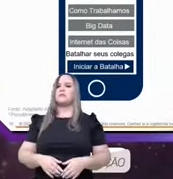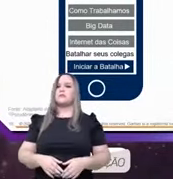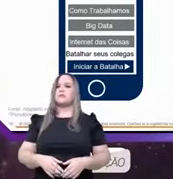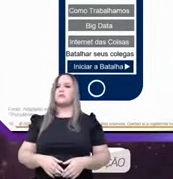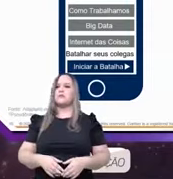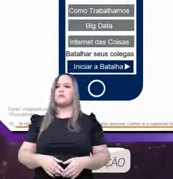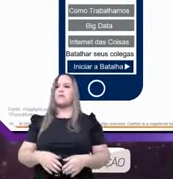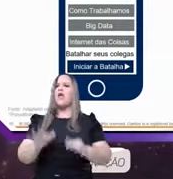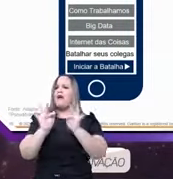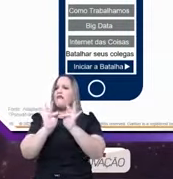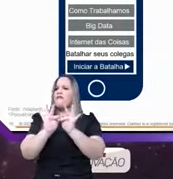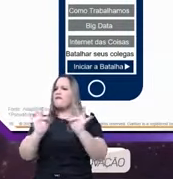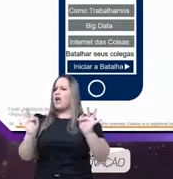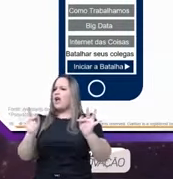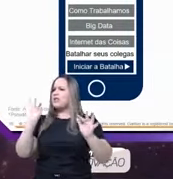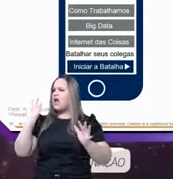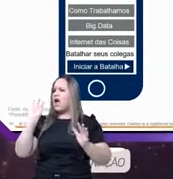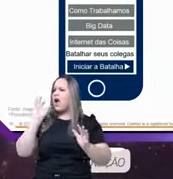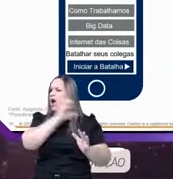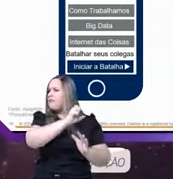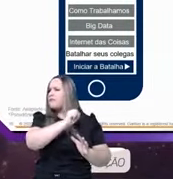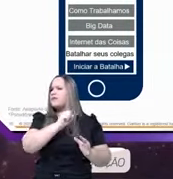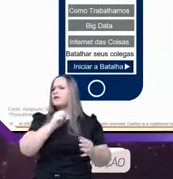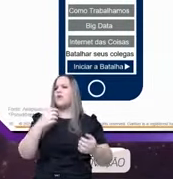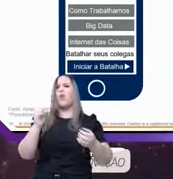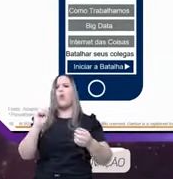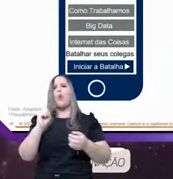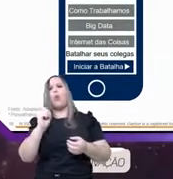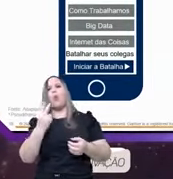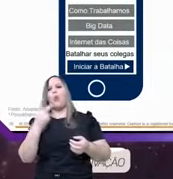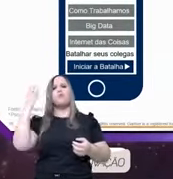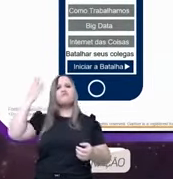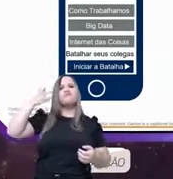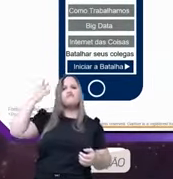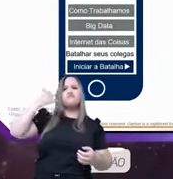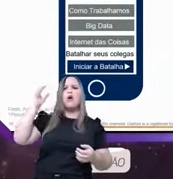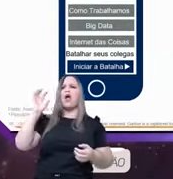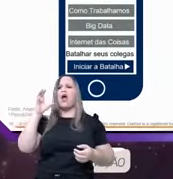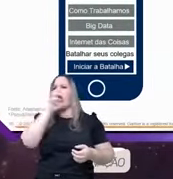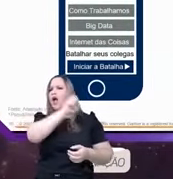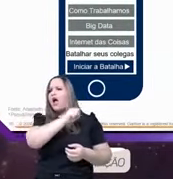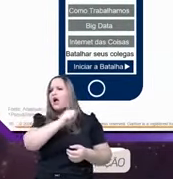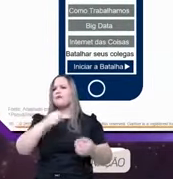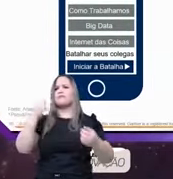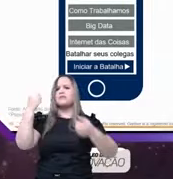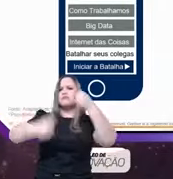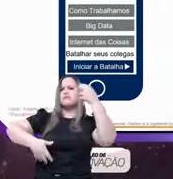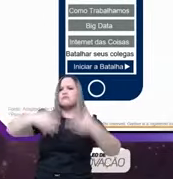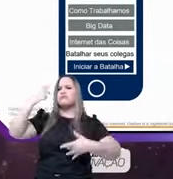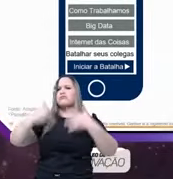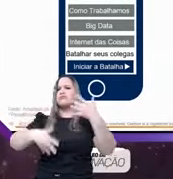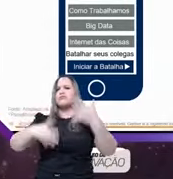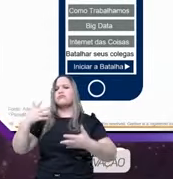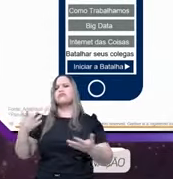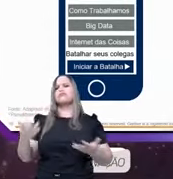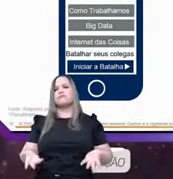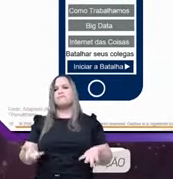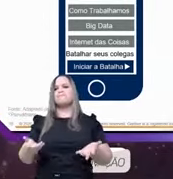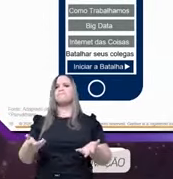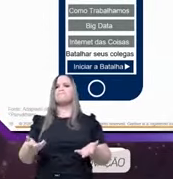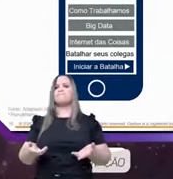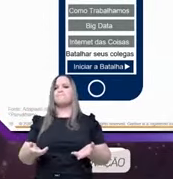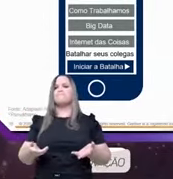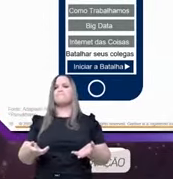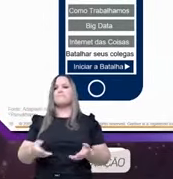uma frase rápida, um discurso rápido sobre isso. Isso era pontuado, isso contava para os servidores. Então, isso foi o